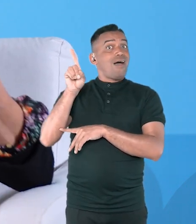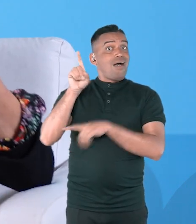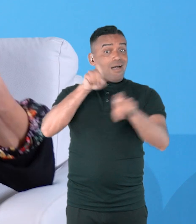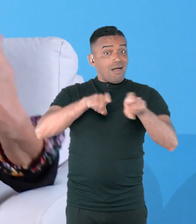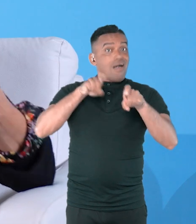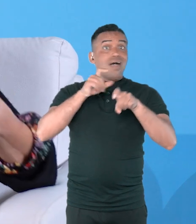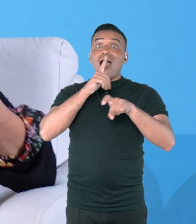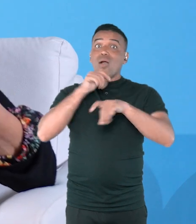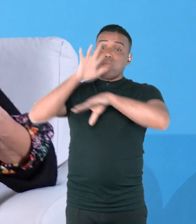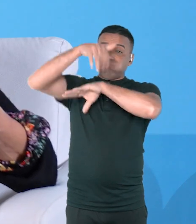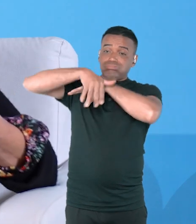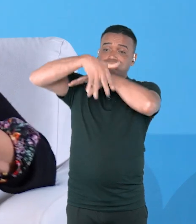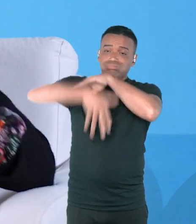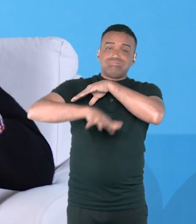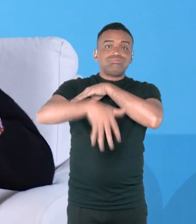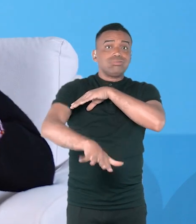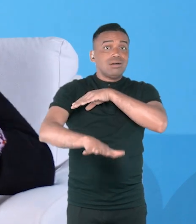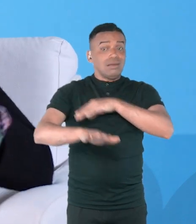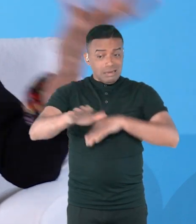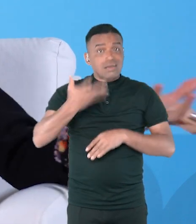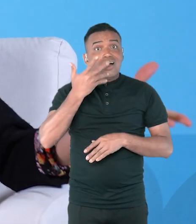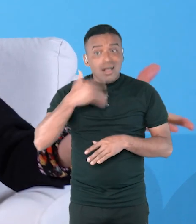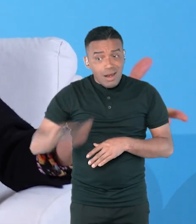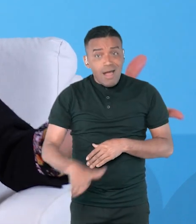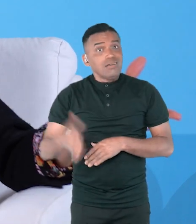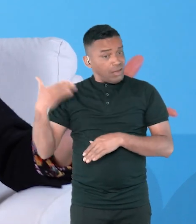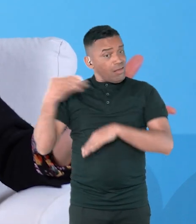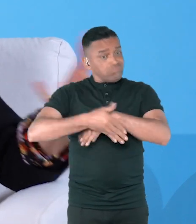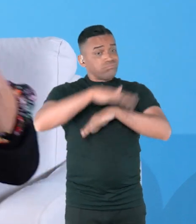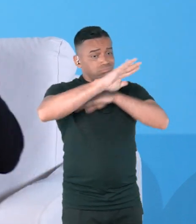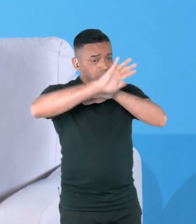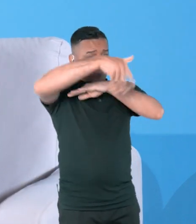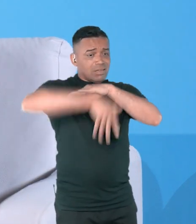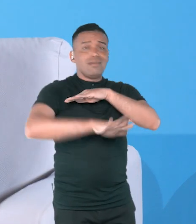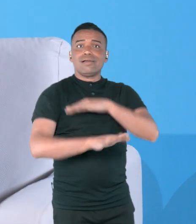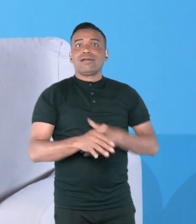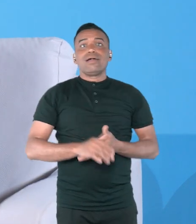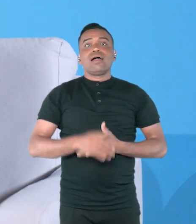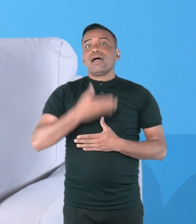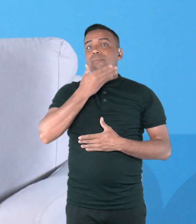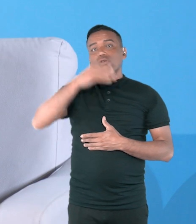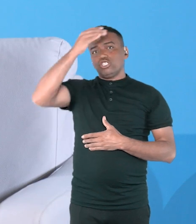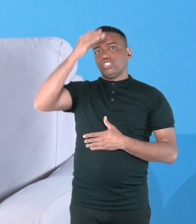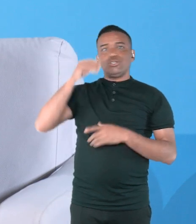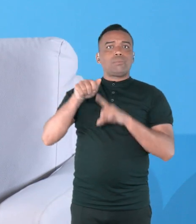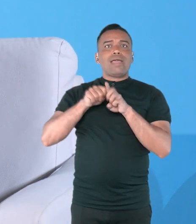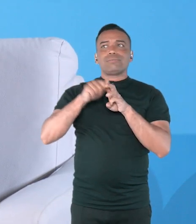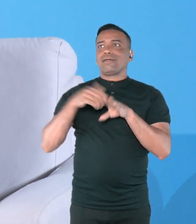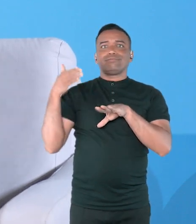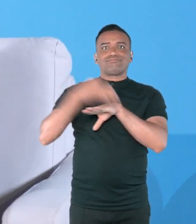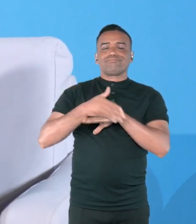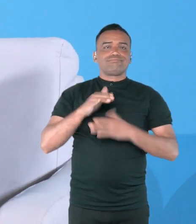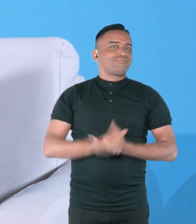cachoeira maravilhosa nesse sítio. A gente, criança, queria ir para a cachoeira quando chegava lá. Ele não ia à cachoeira há meses, e ele